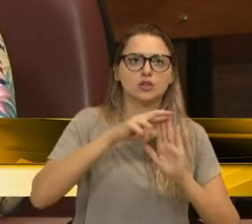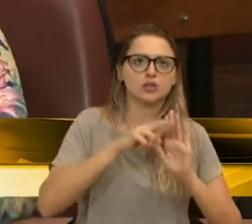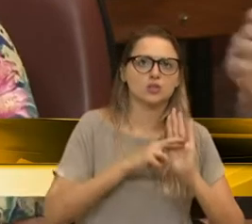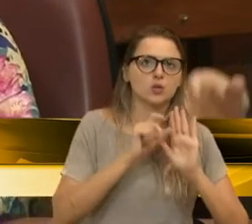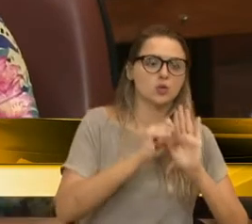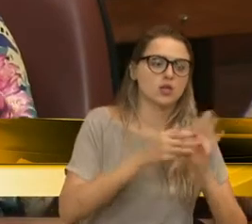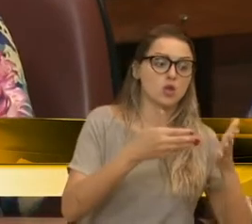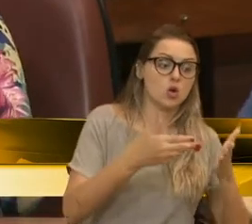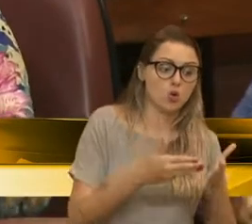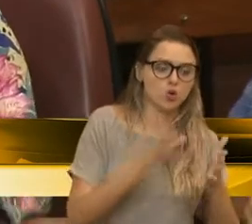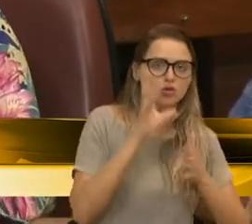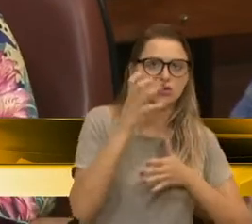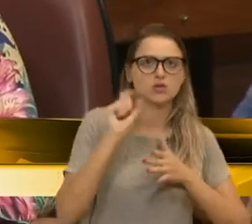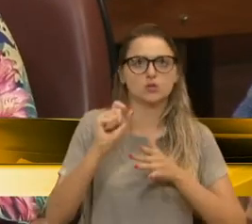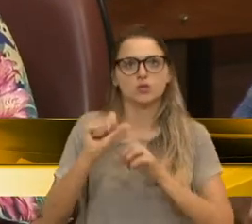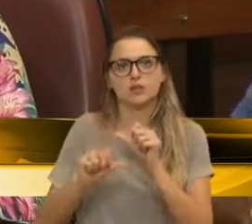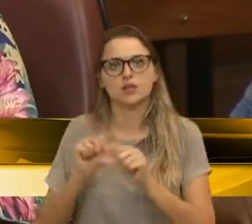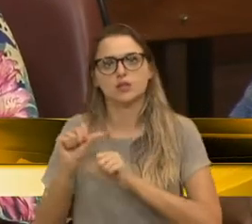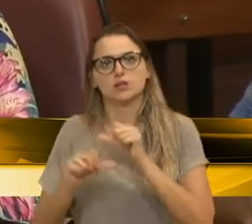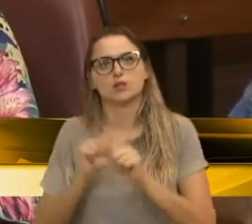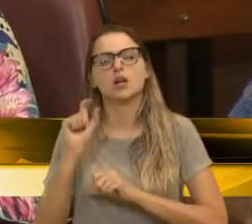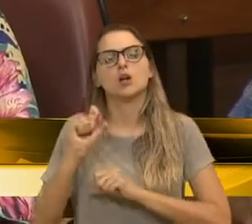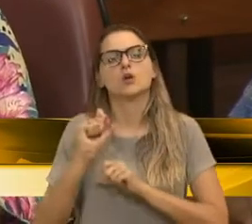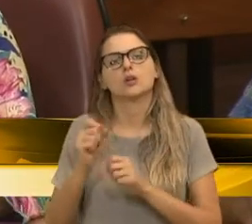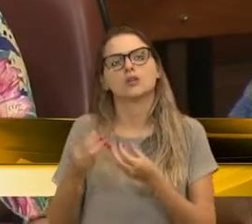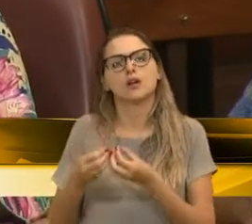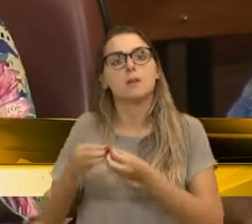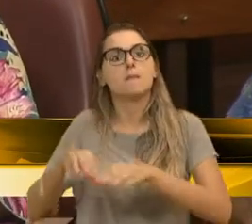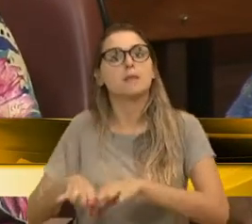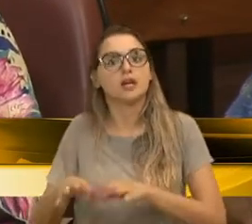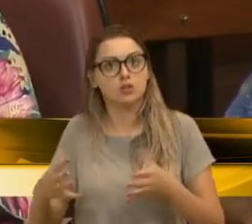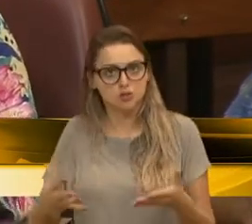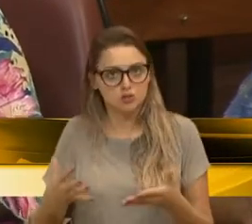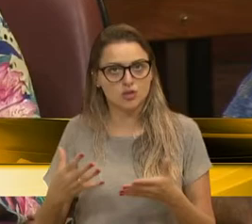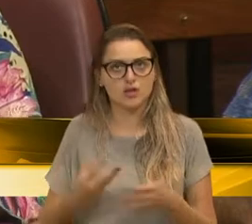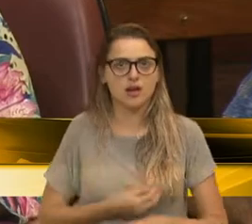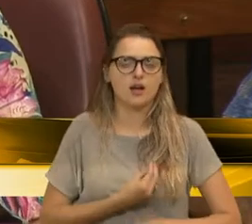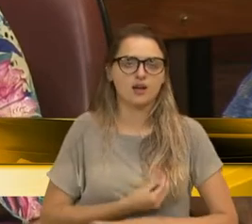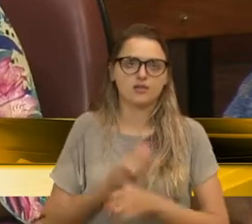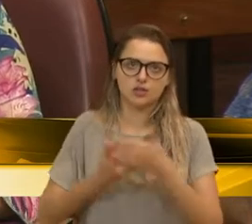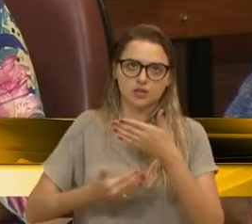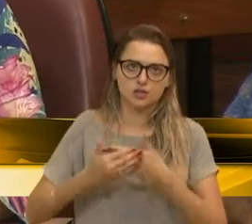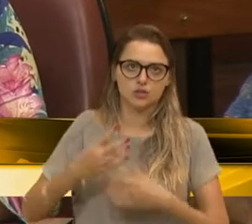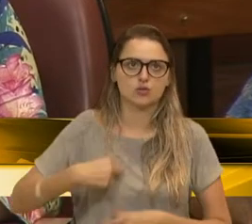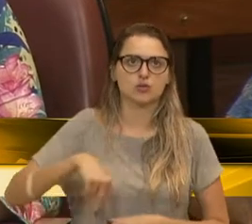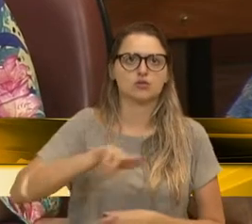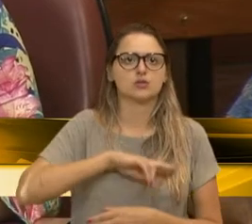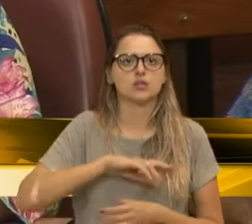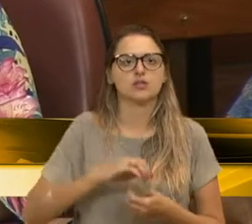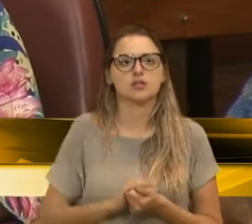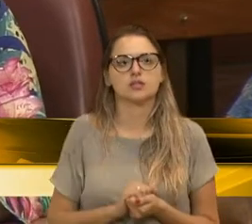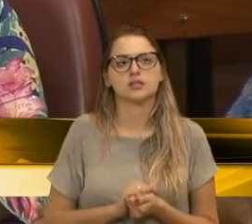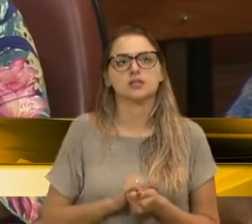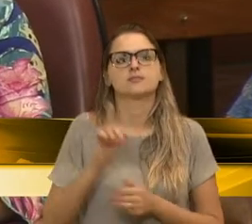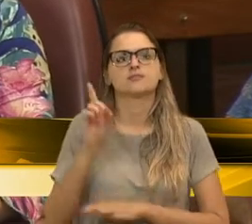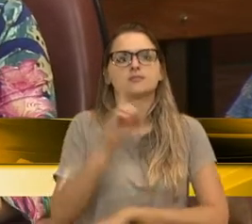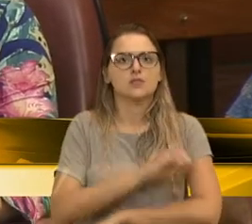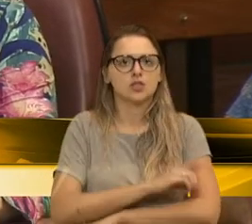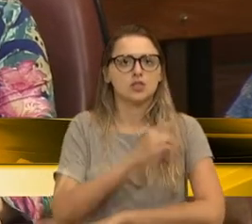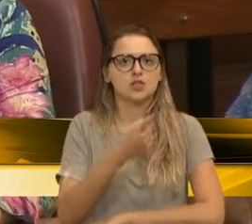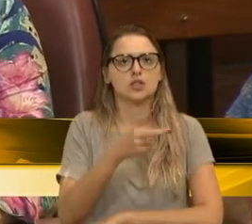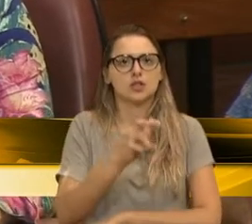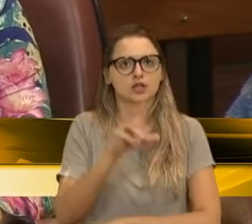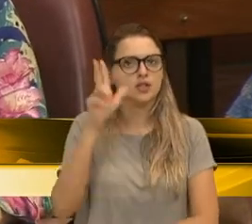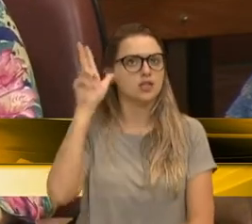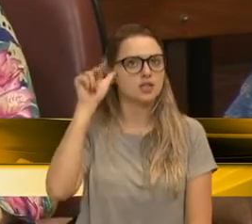serão os pontos alterados, de que forma isso vai impactar na vida de todos nós, de todos nós. Então, será no dia 15 de